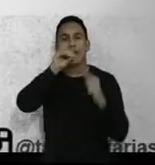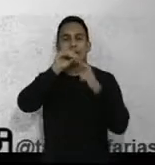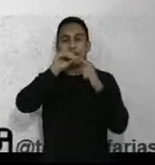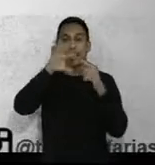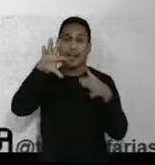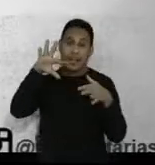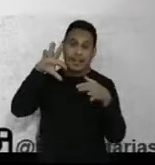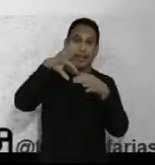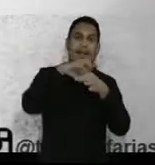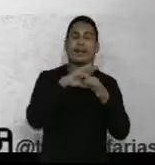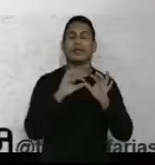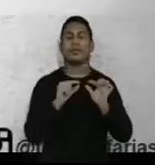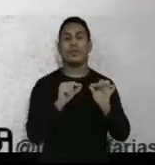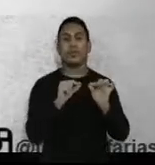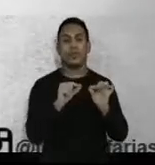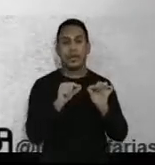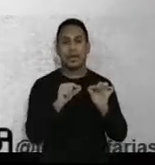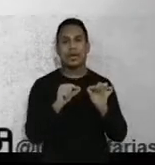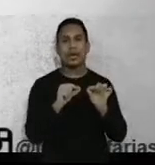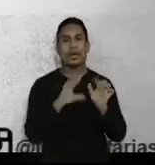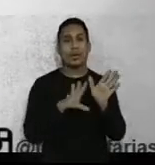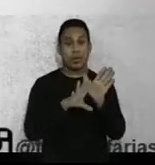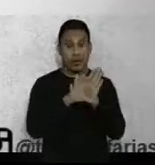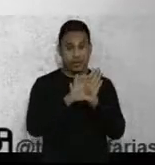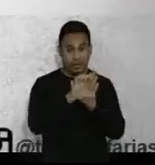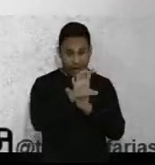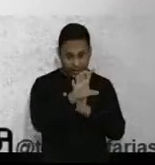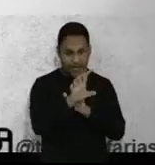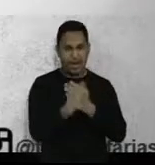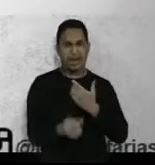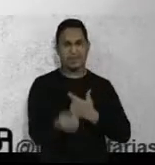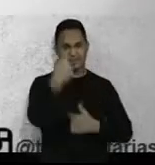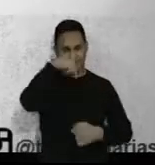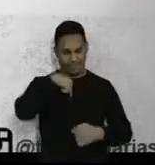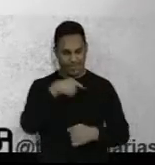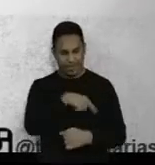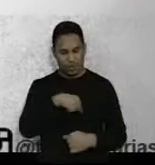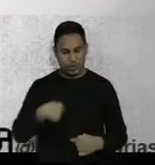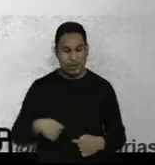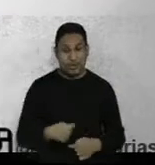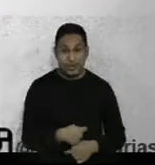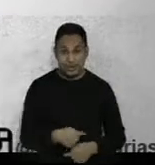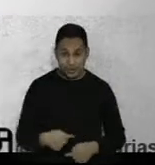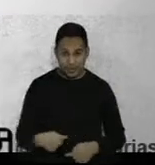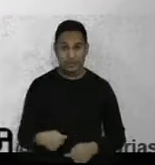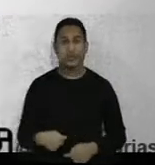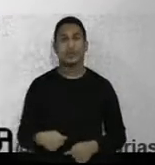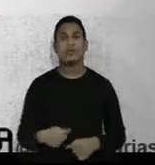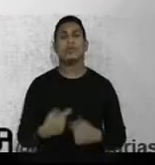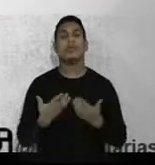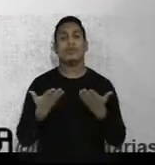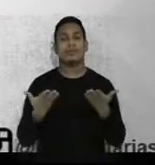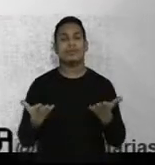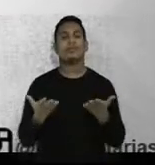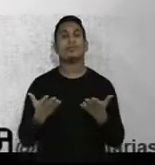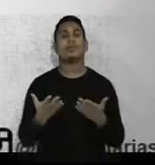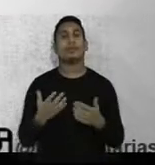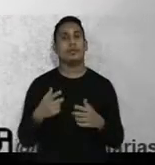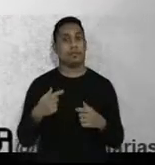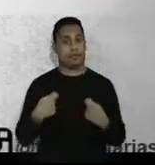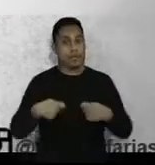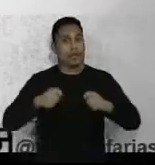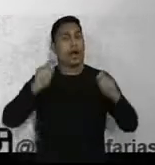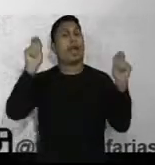as bactérias do intestino. Então, aí a gente já liga um alerta para que a saúde intestinal,